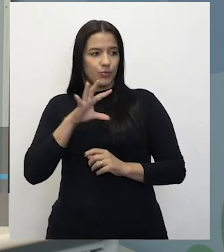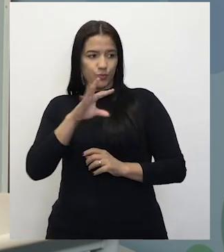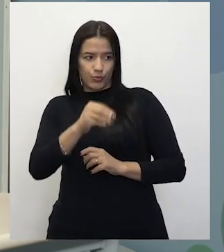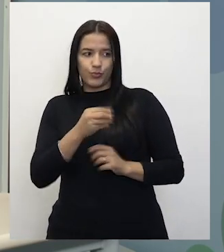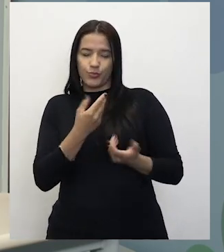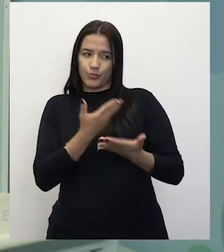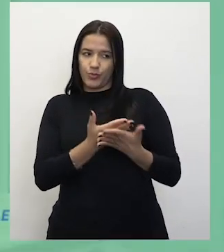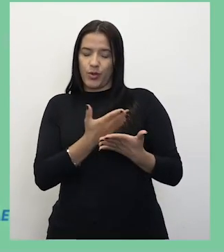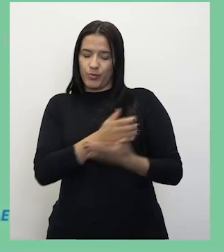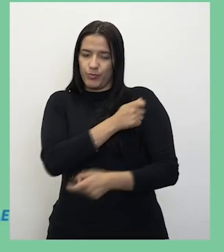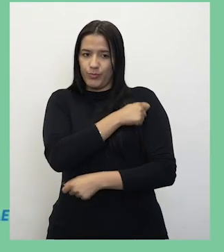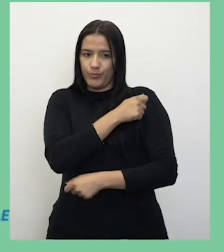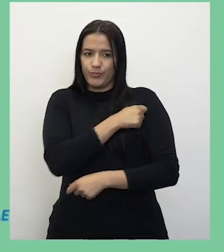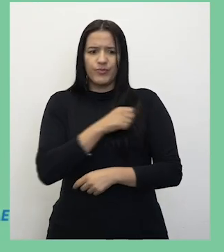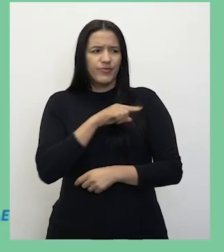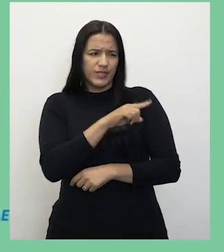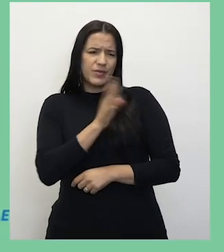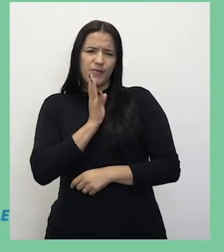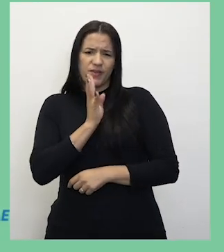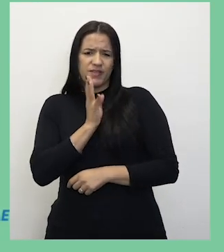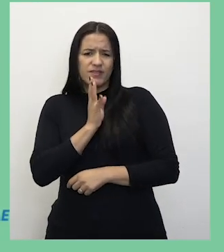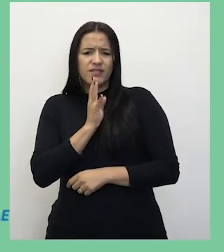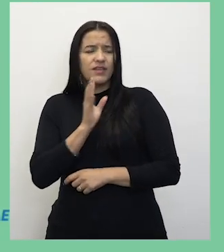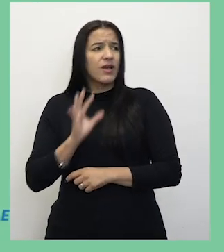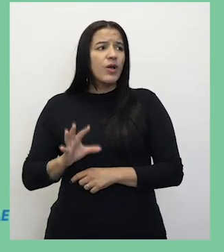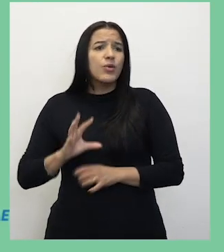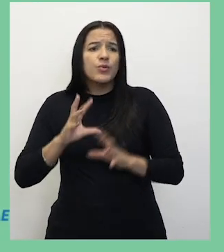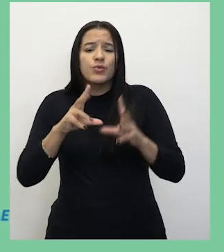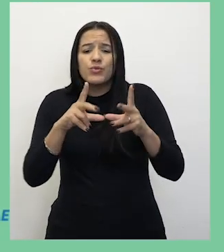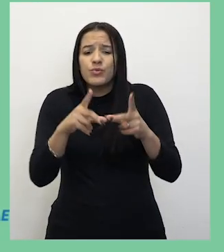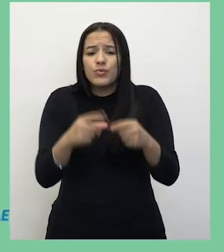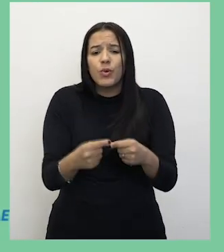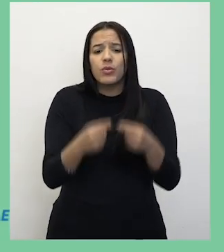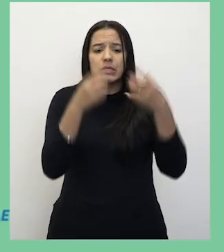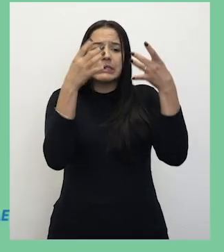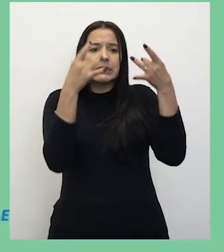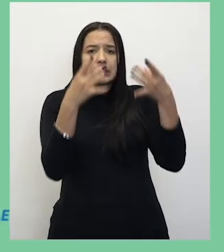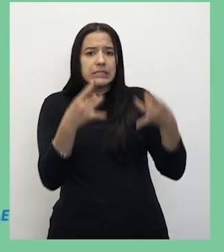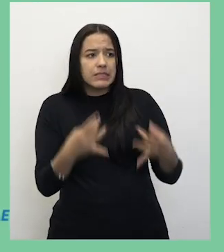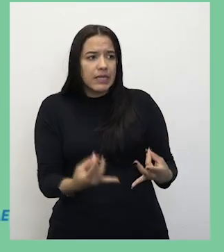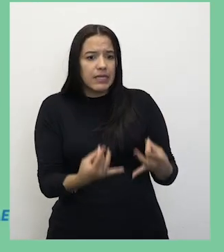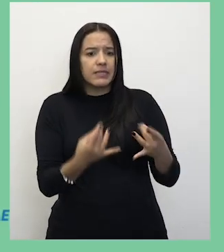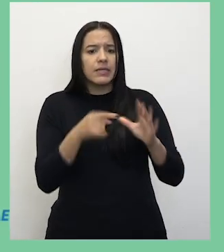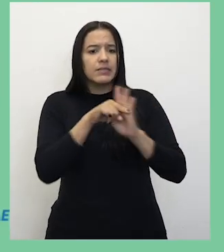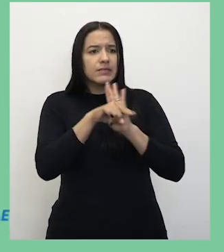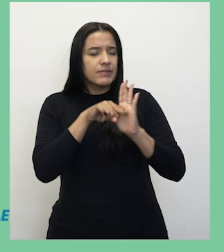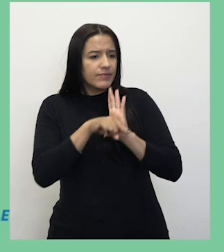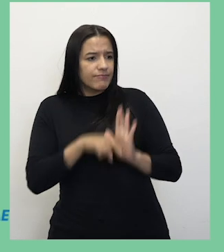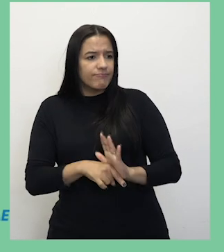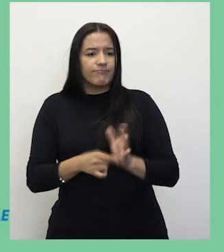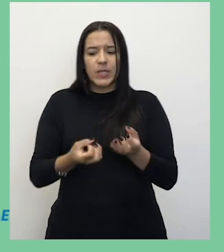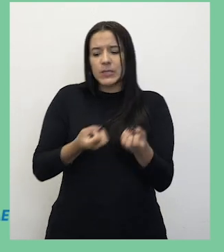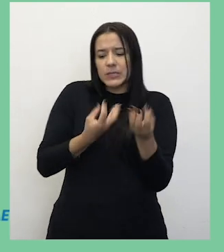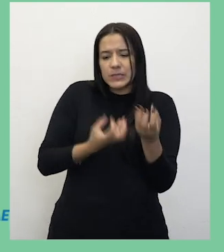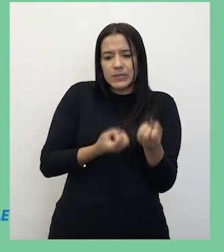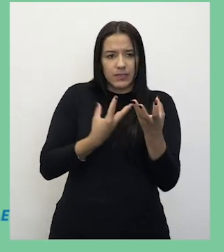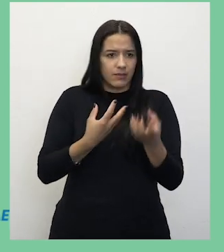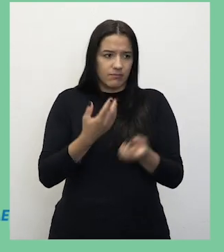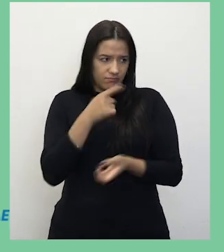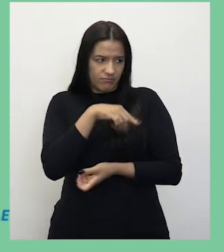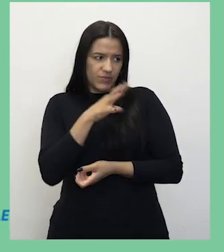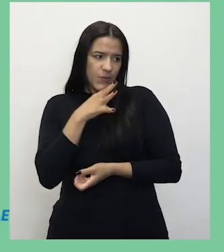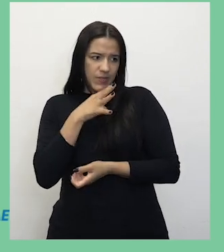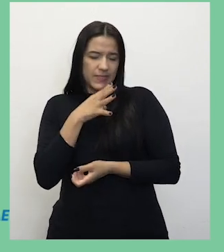alunos. Você conhecia, professor Anderson, todas essas medições, esses indicadores? Fala